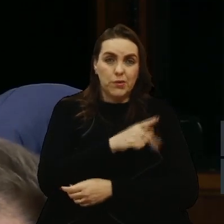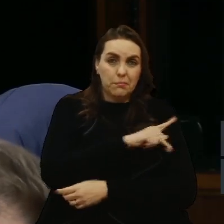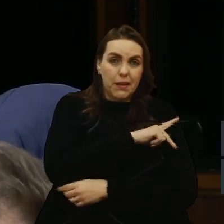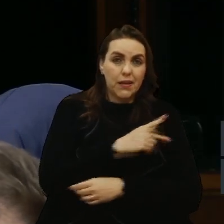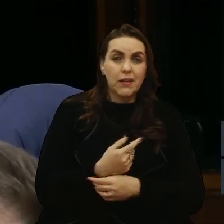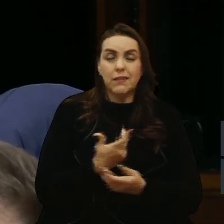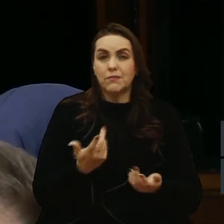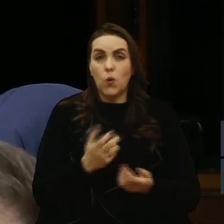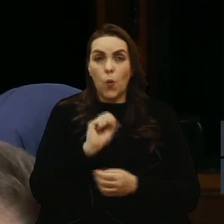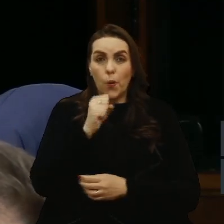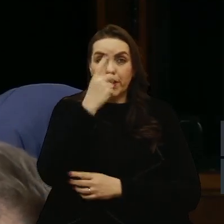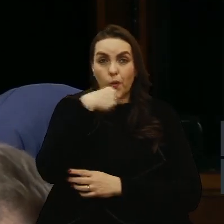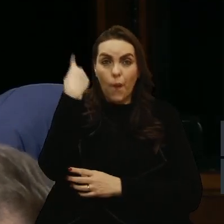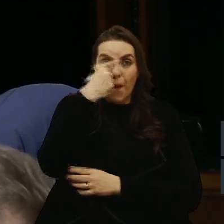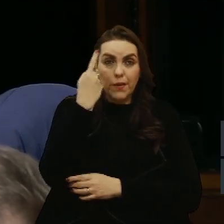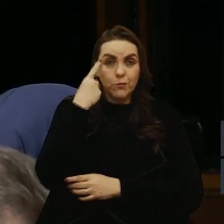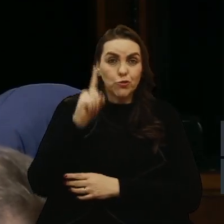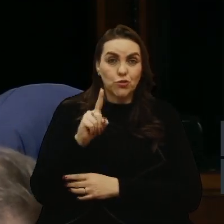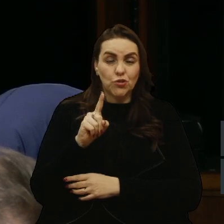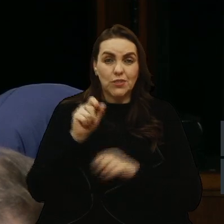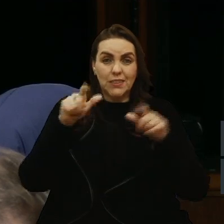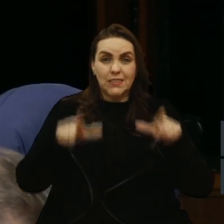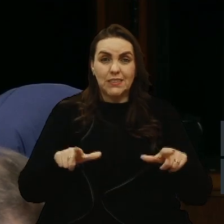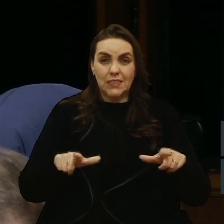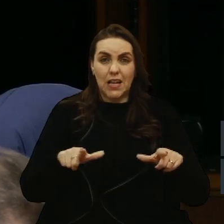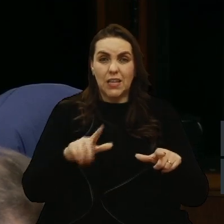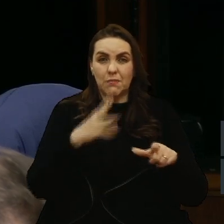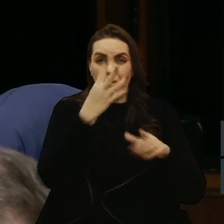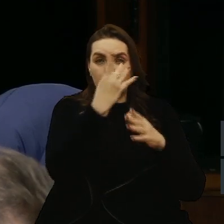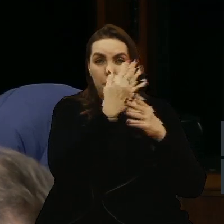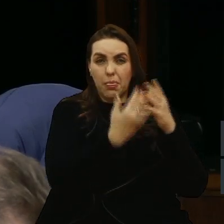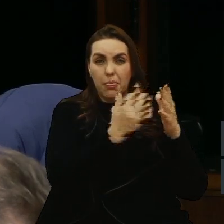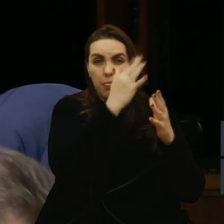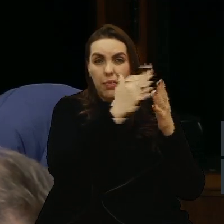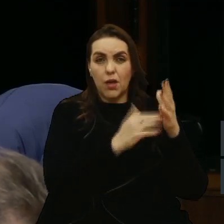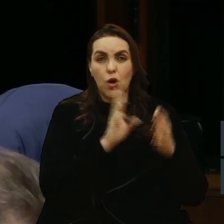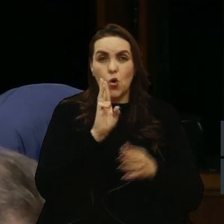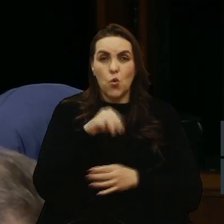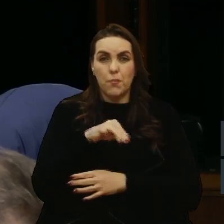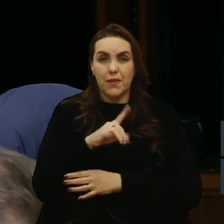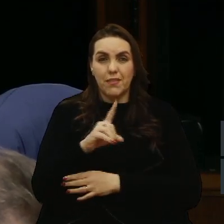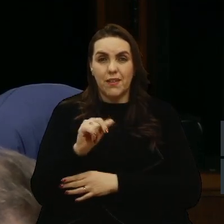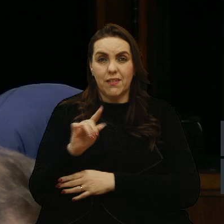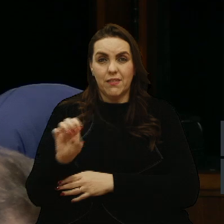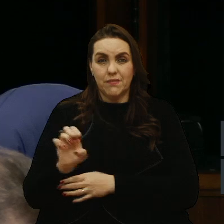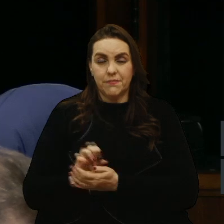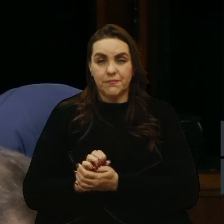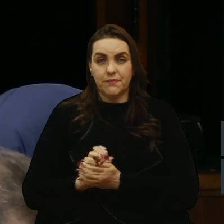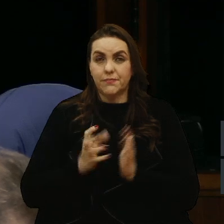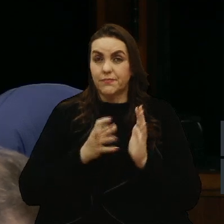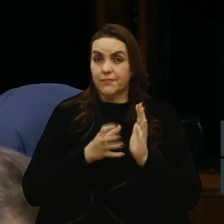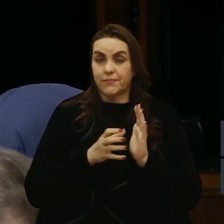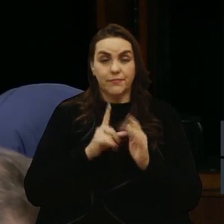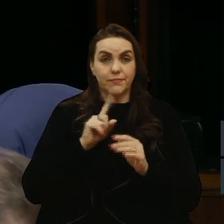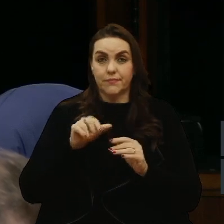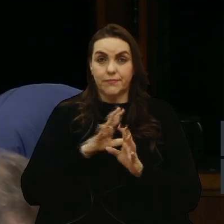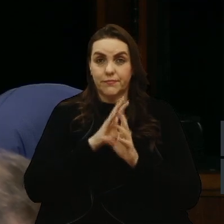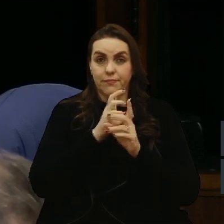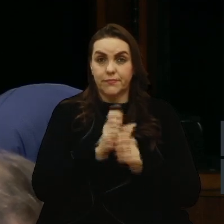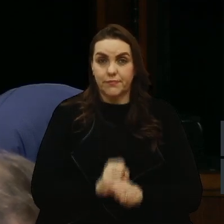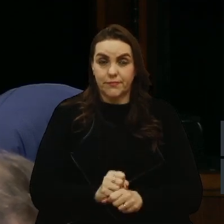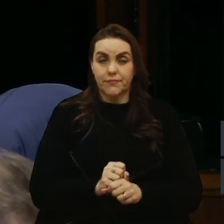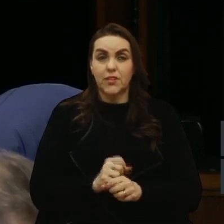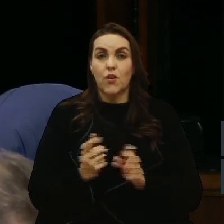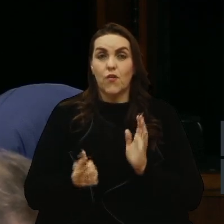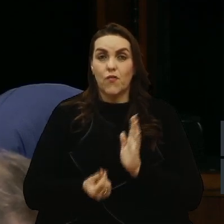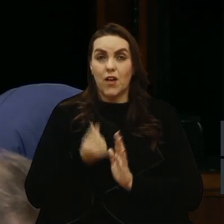por dia, numa sala úmida. Então, aqui, os dados não são muito conclusivos e os